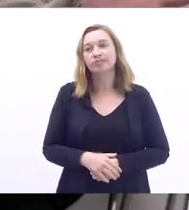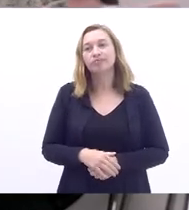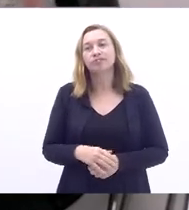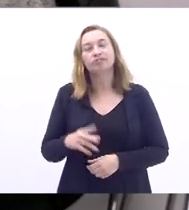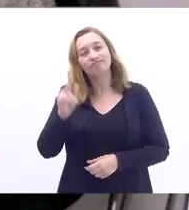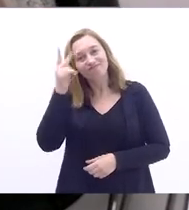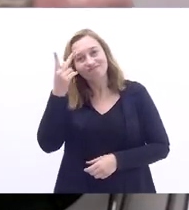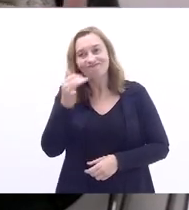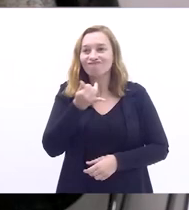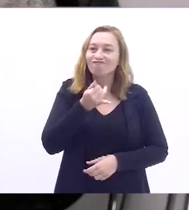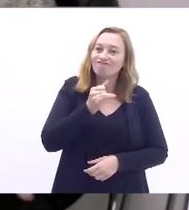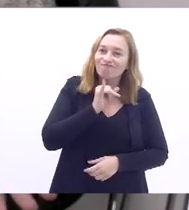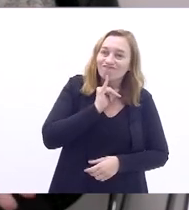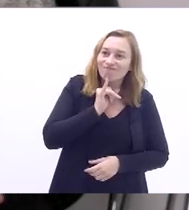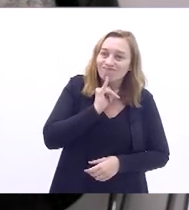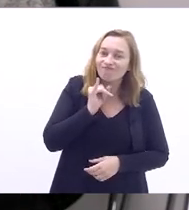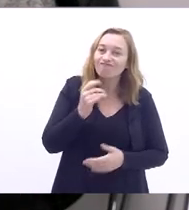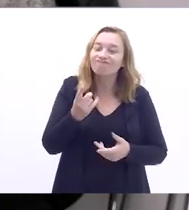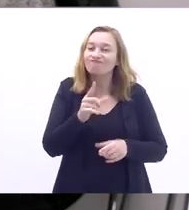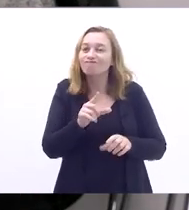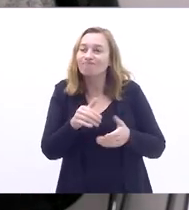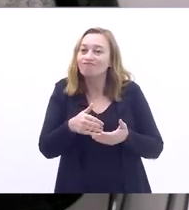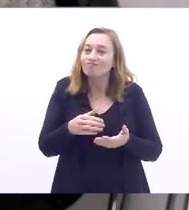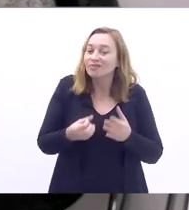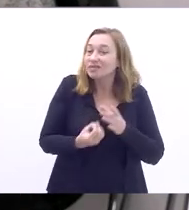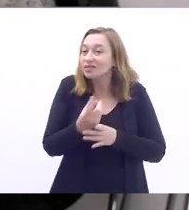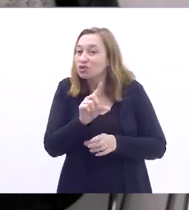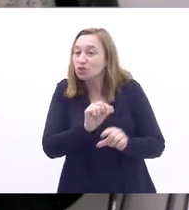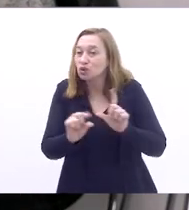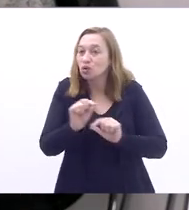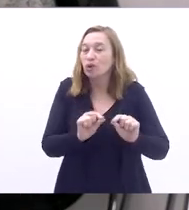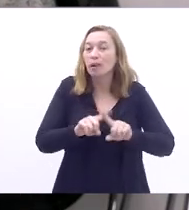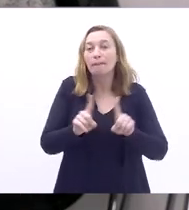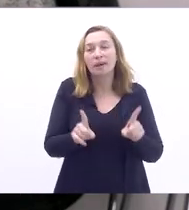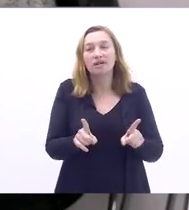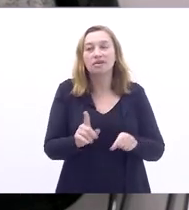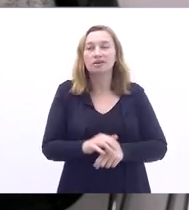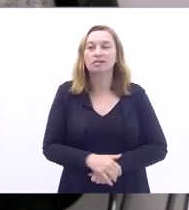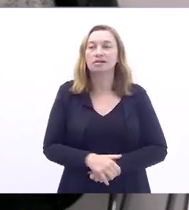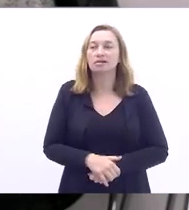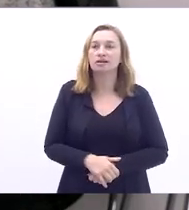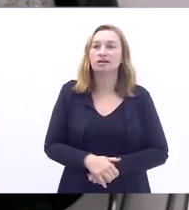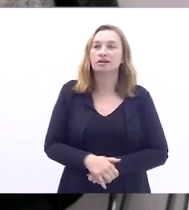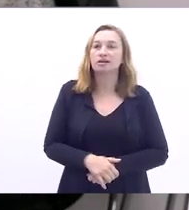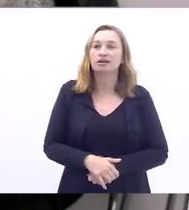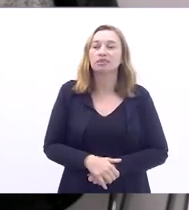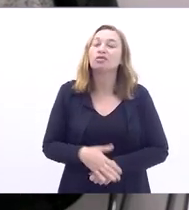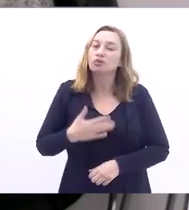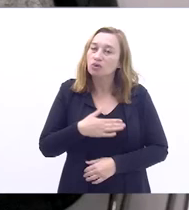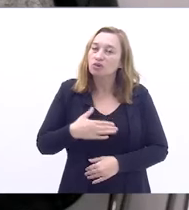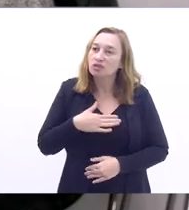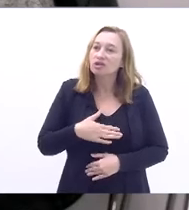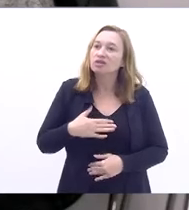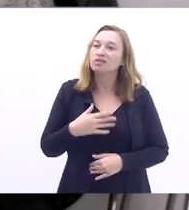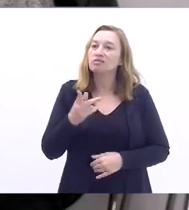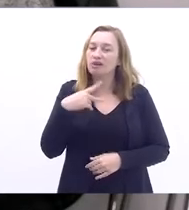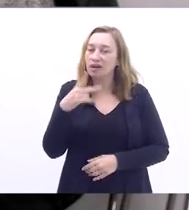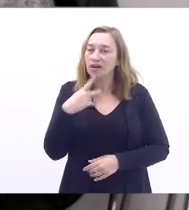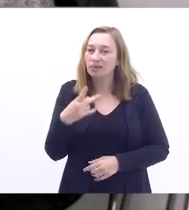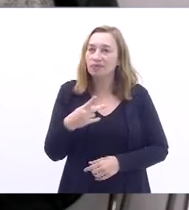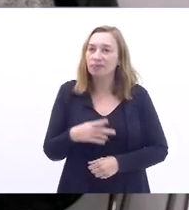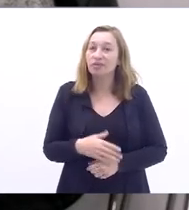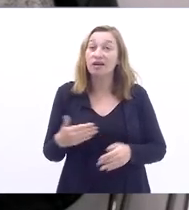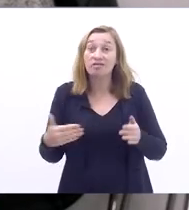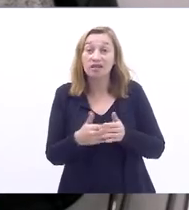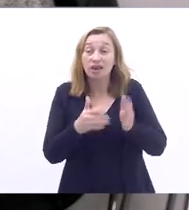a história infelizmente acaba criando decisões né mas uma coisa que eu gostaria de deixar ressaltado